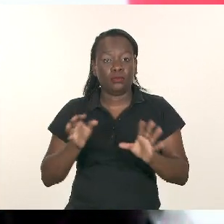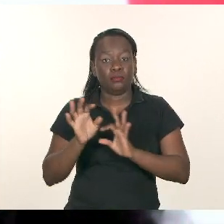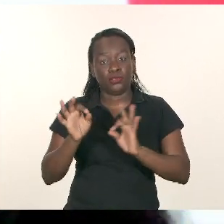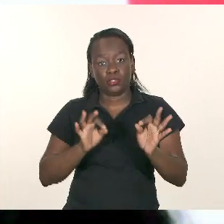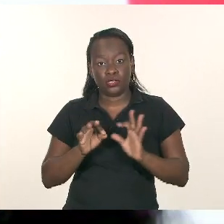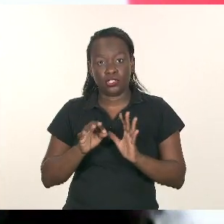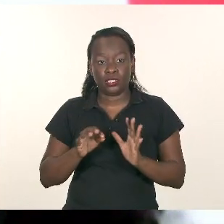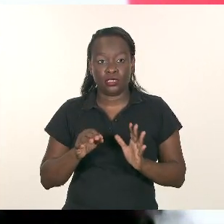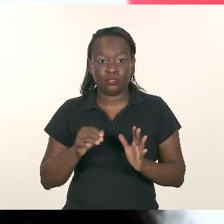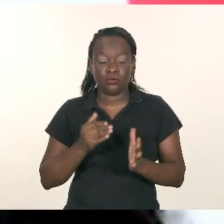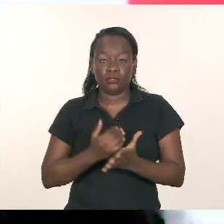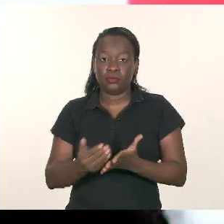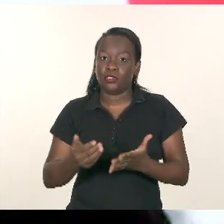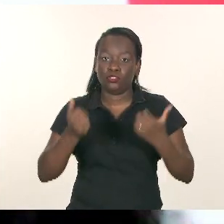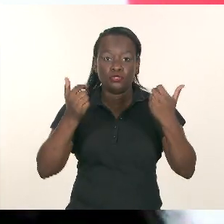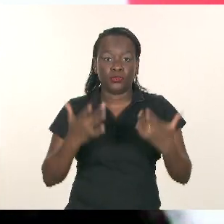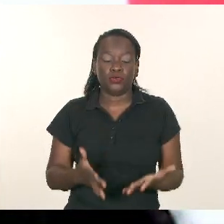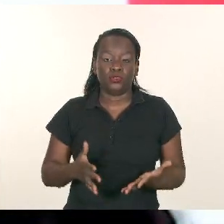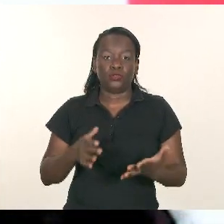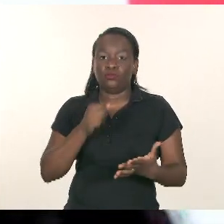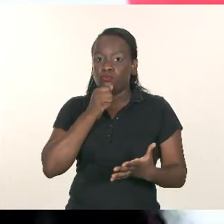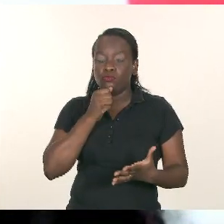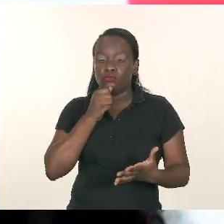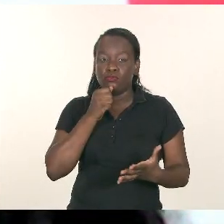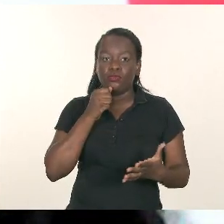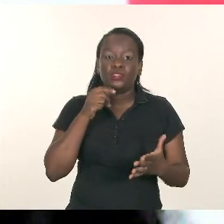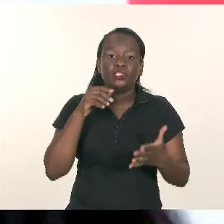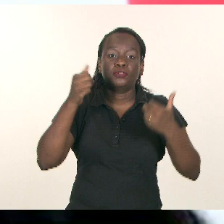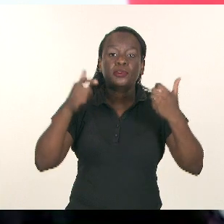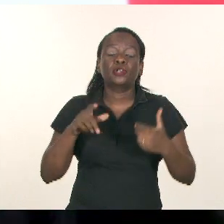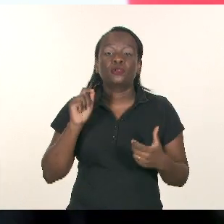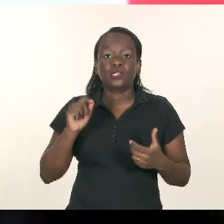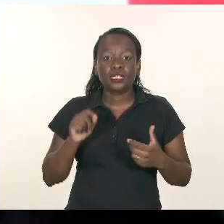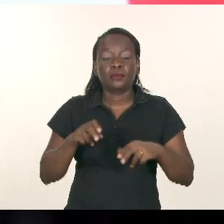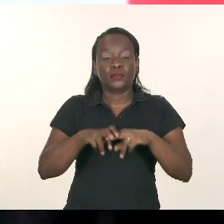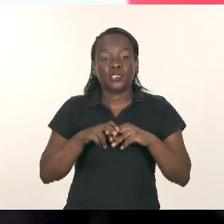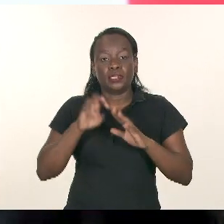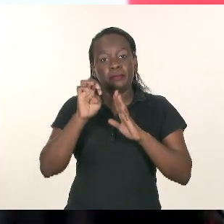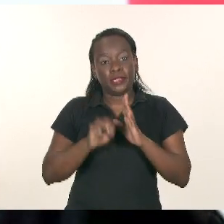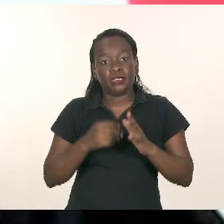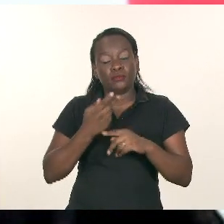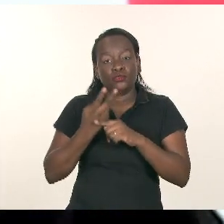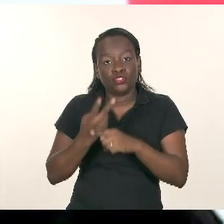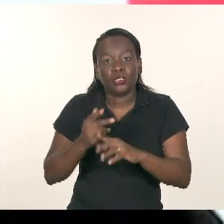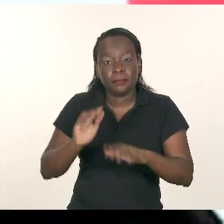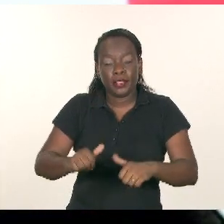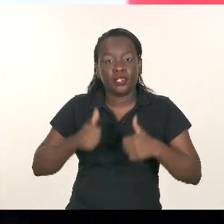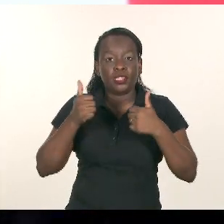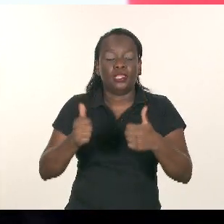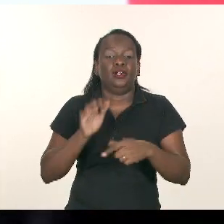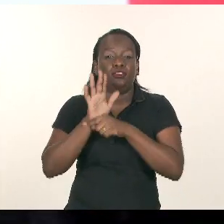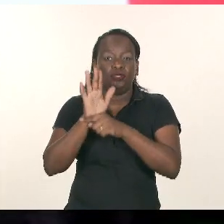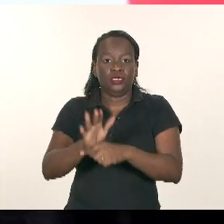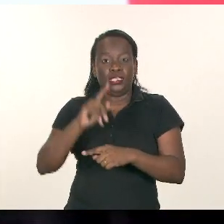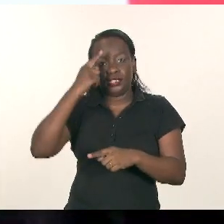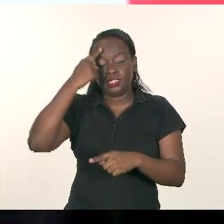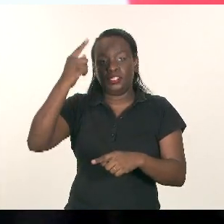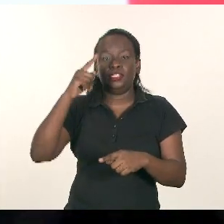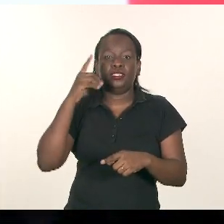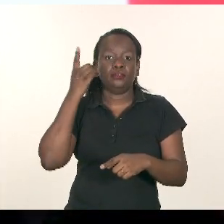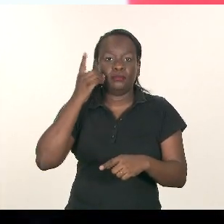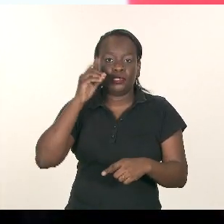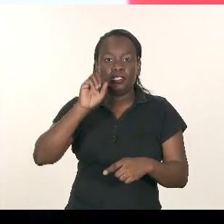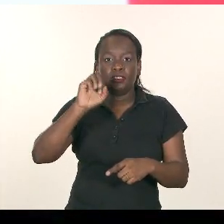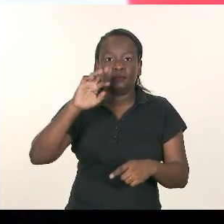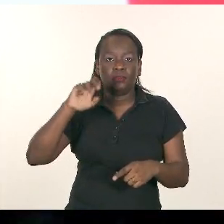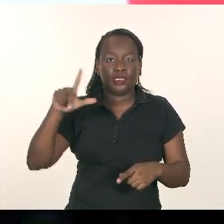não delimitava exatamente do que falava, e por isso as nossas emendas buscavam aperfeiçoar a iniciativa do deputado